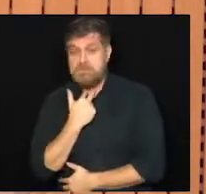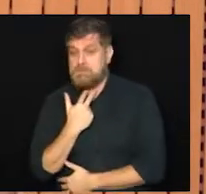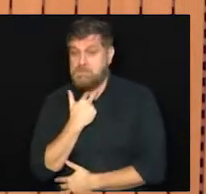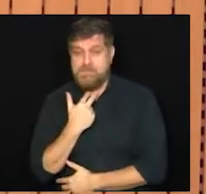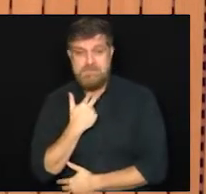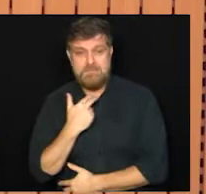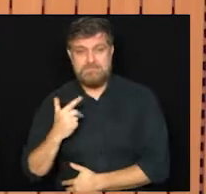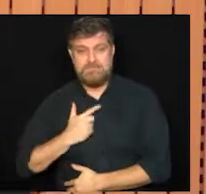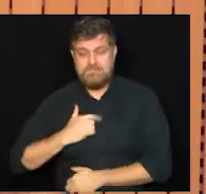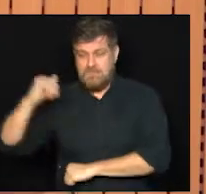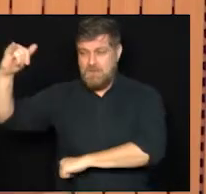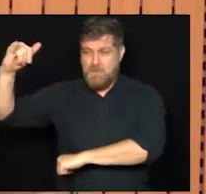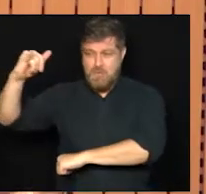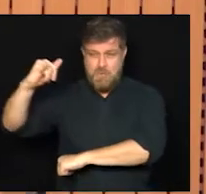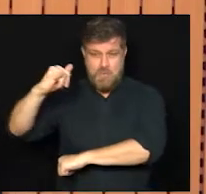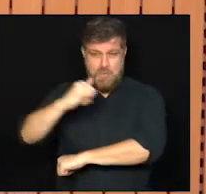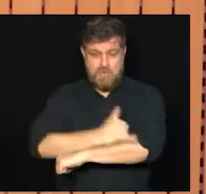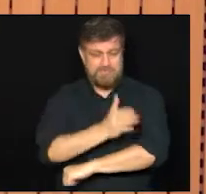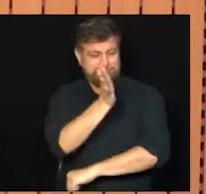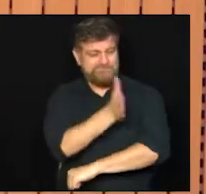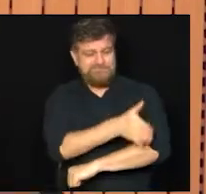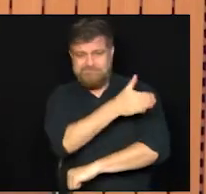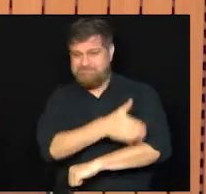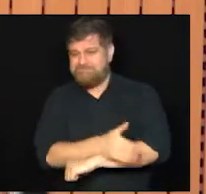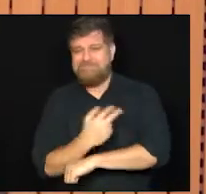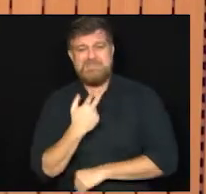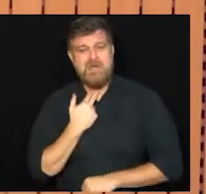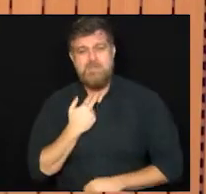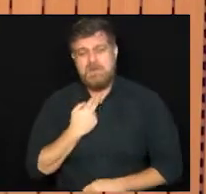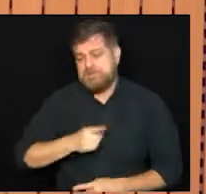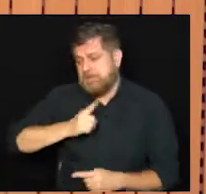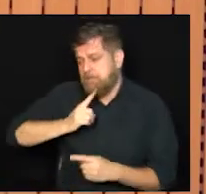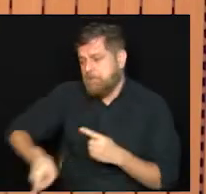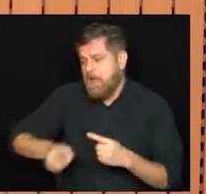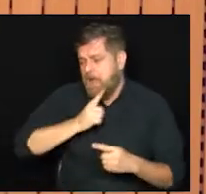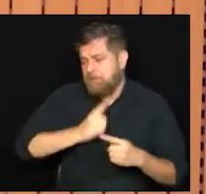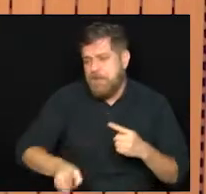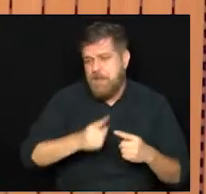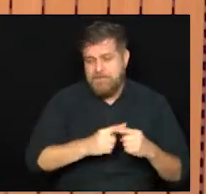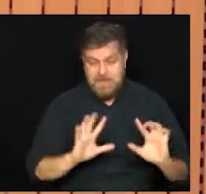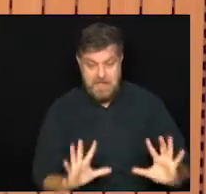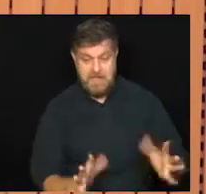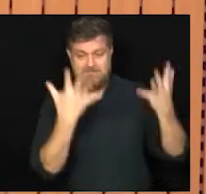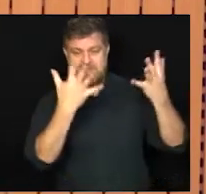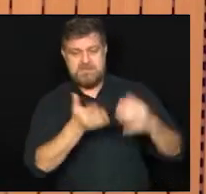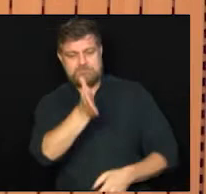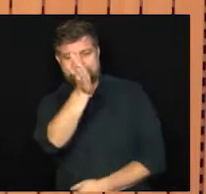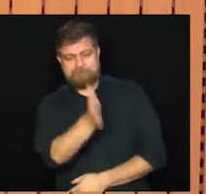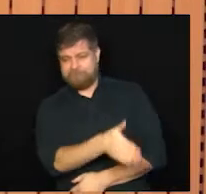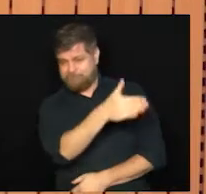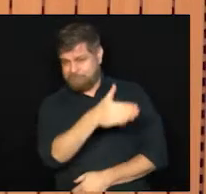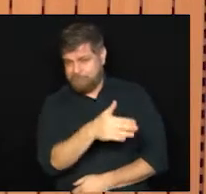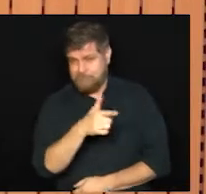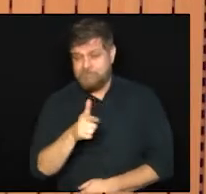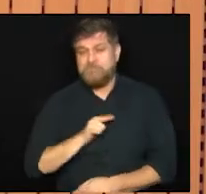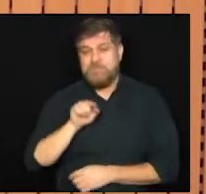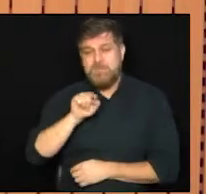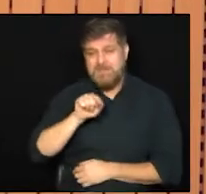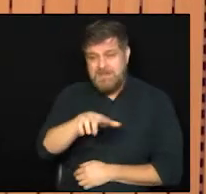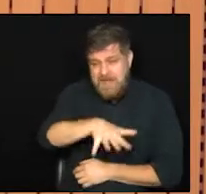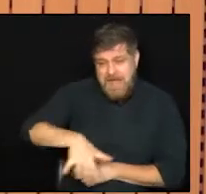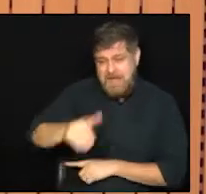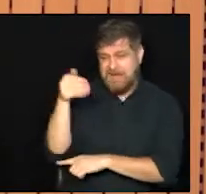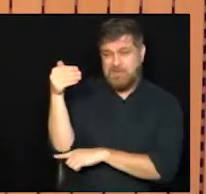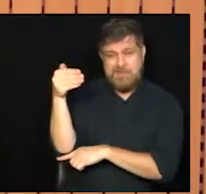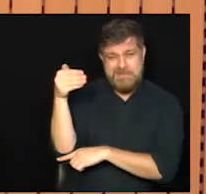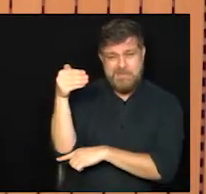voos cancelados, viagens desmarcadas, eventos cancelados, né? Isso impactou profundamente esse